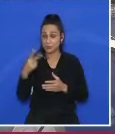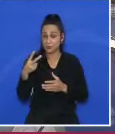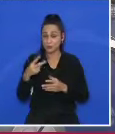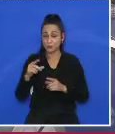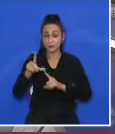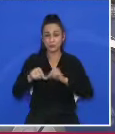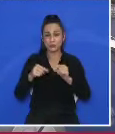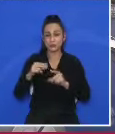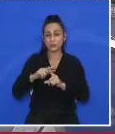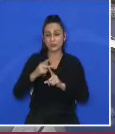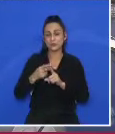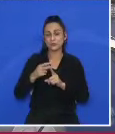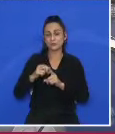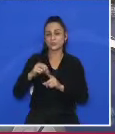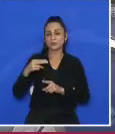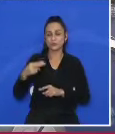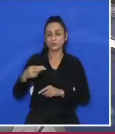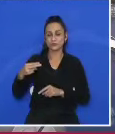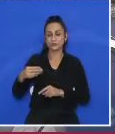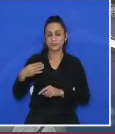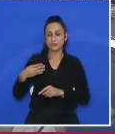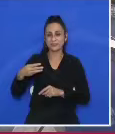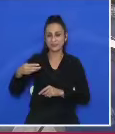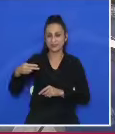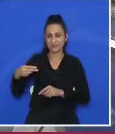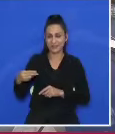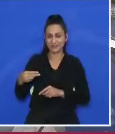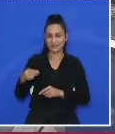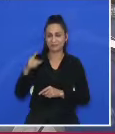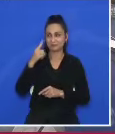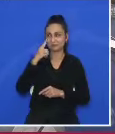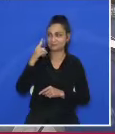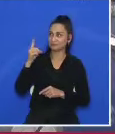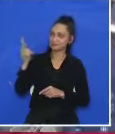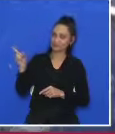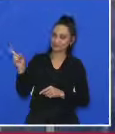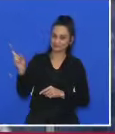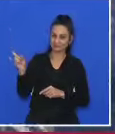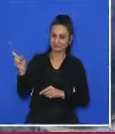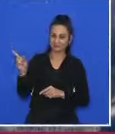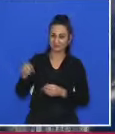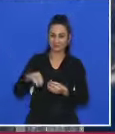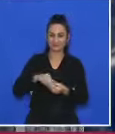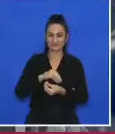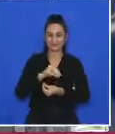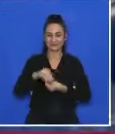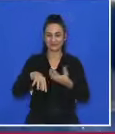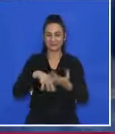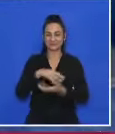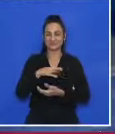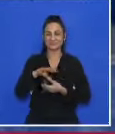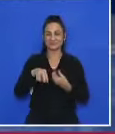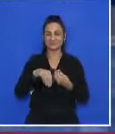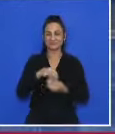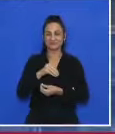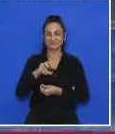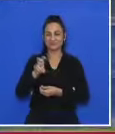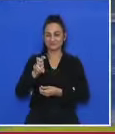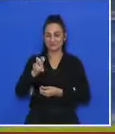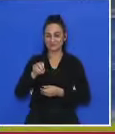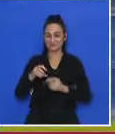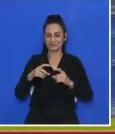sorteio da dupla cena, concurso 2242. Valendo! Globo recarregado,